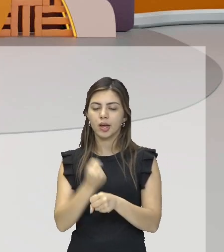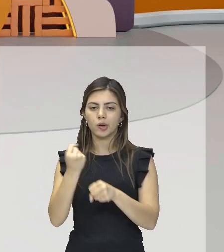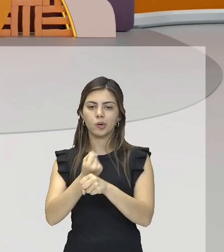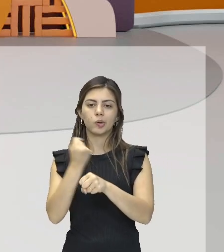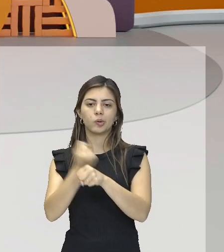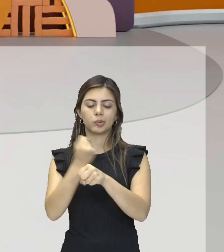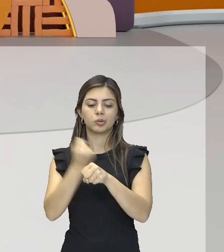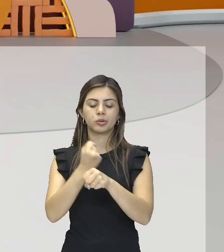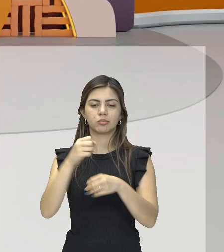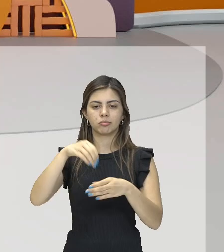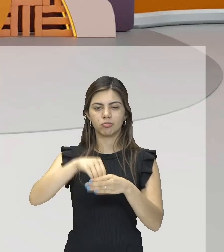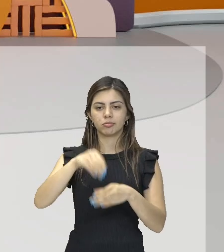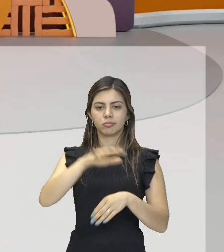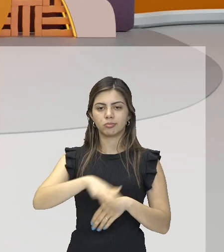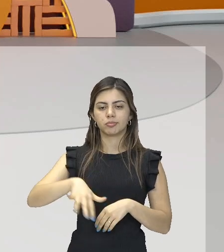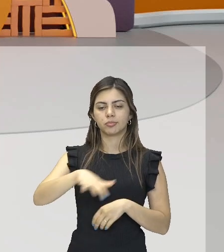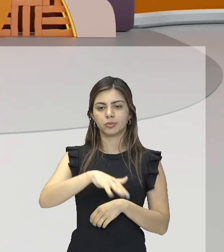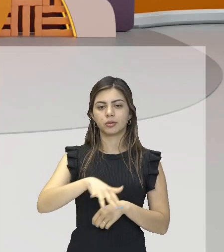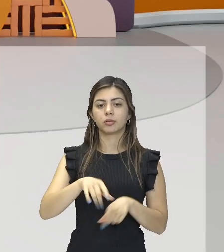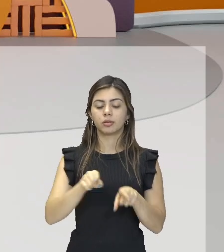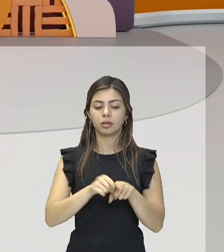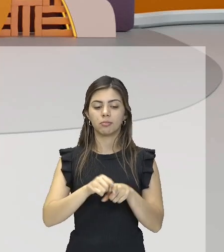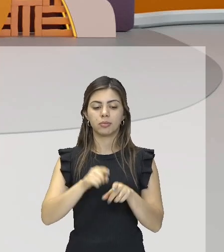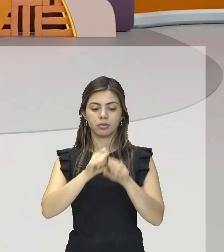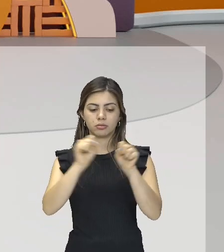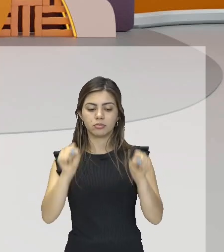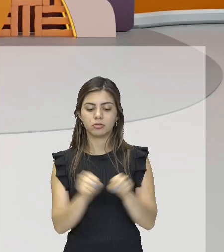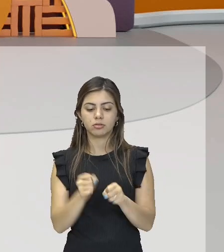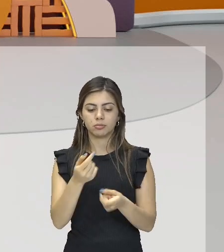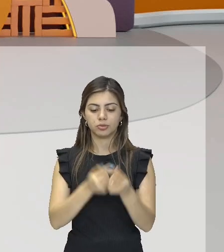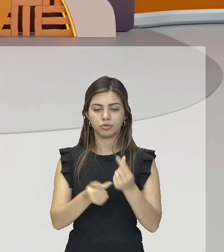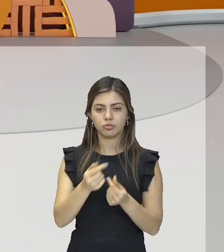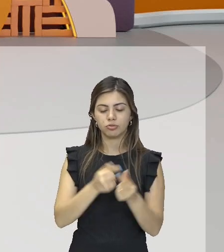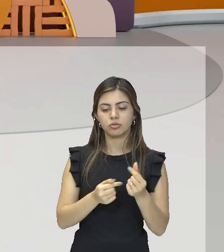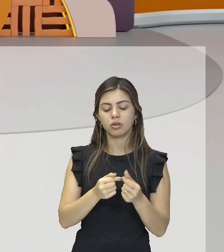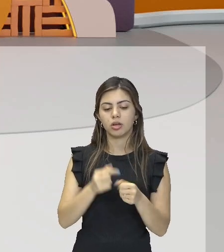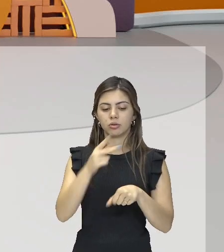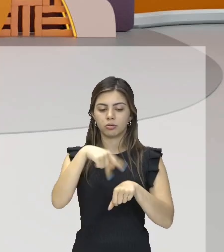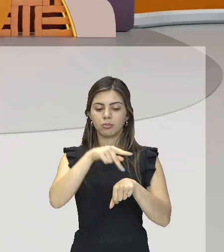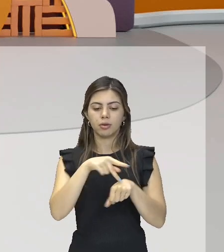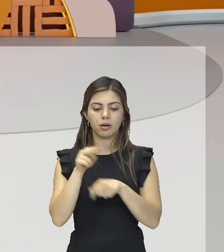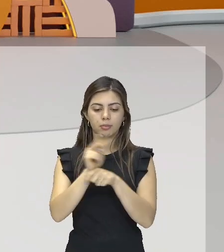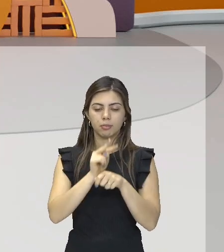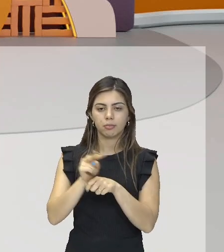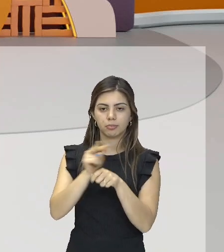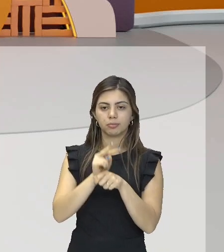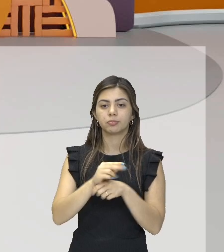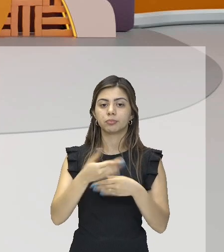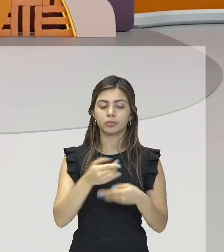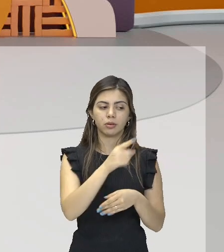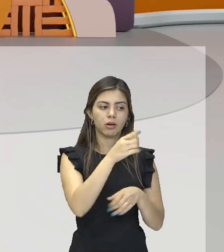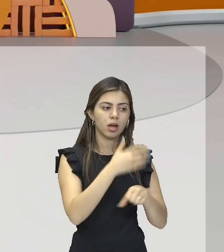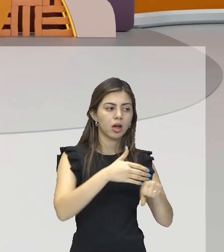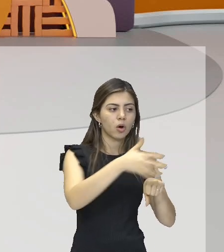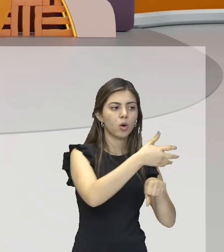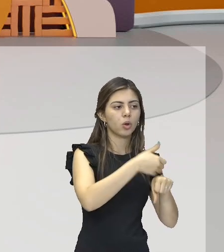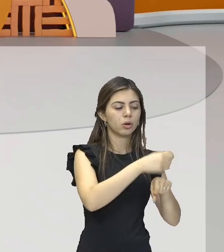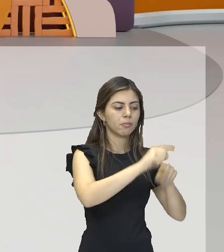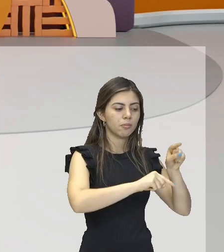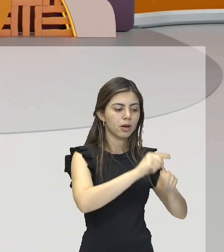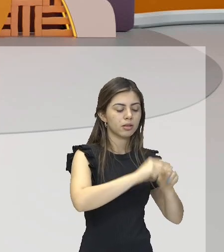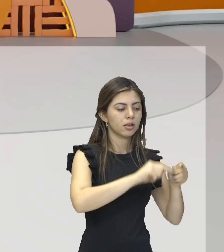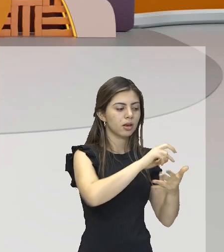vai proteger a própria economia, a economia nacional. Colônias fornecedoras de matérias-primas,